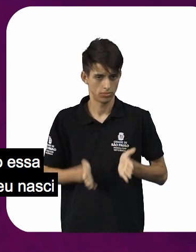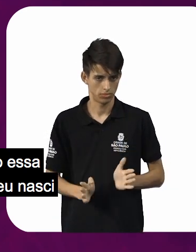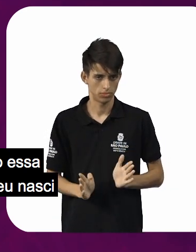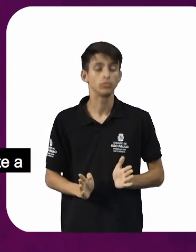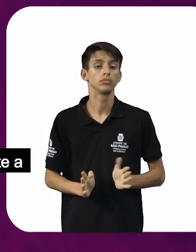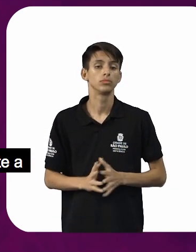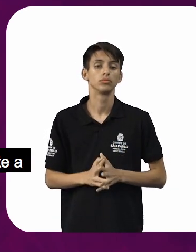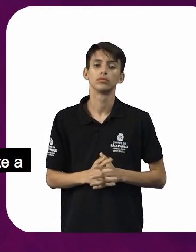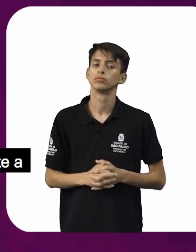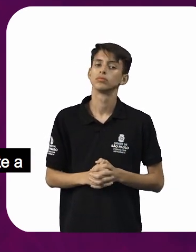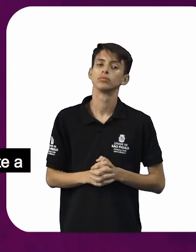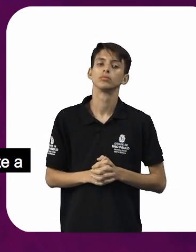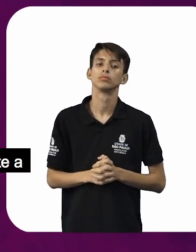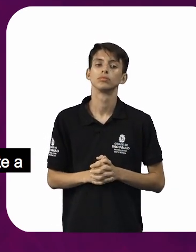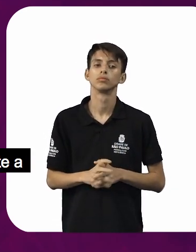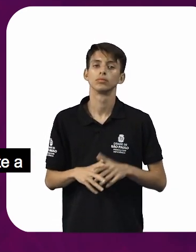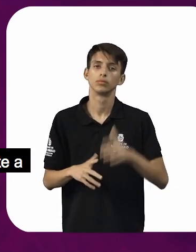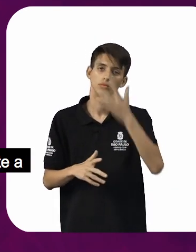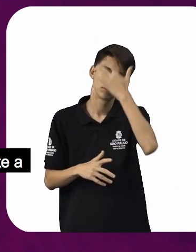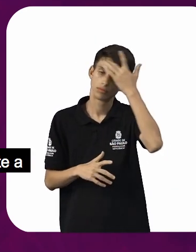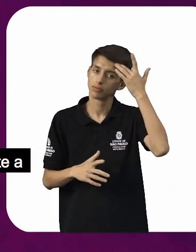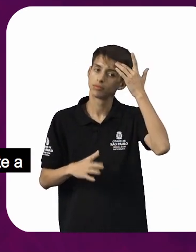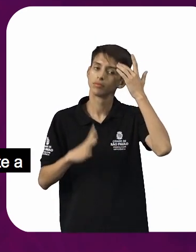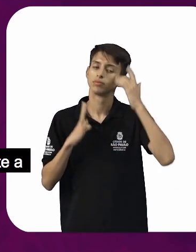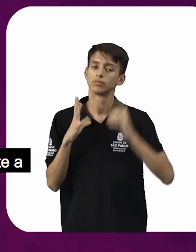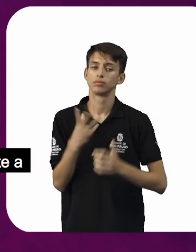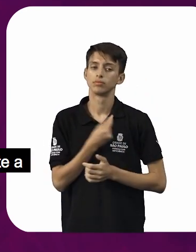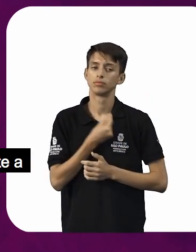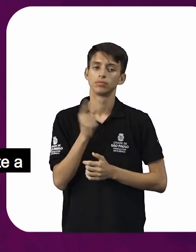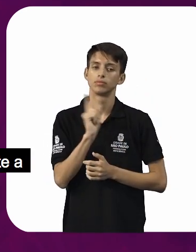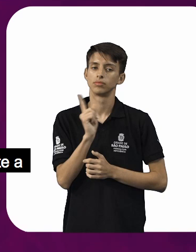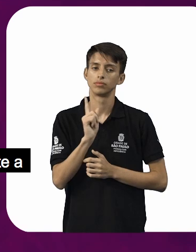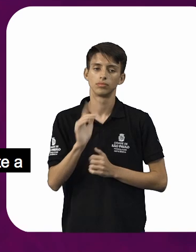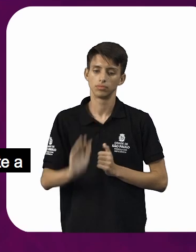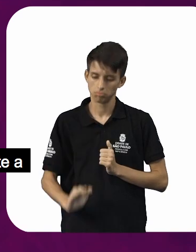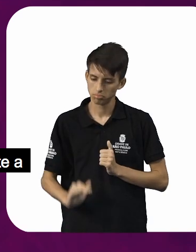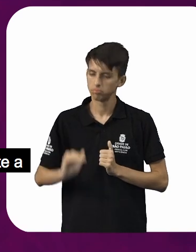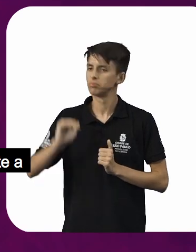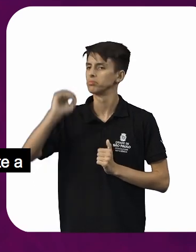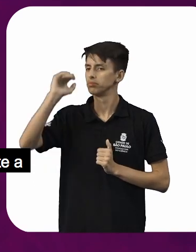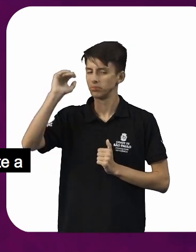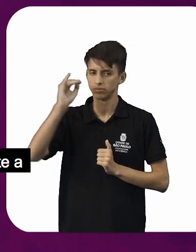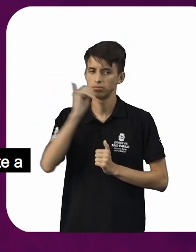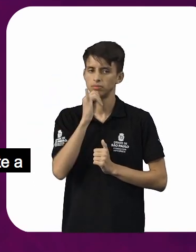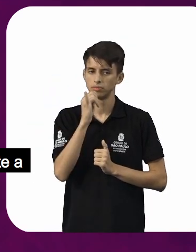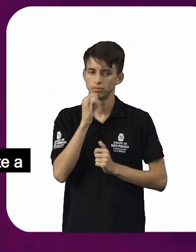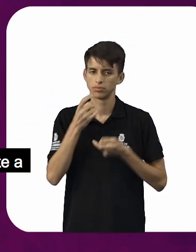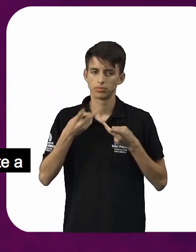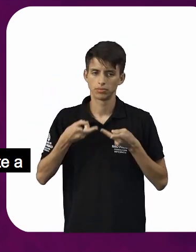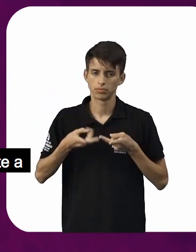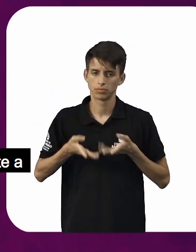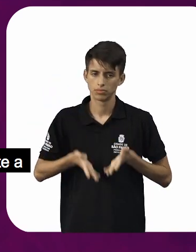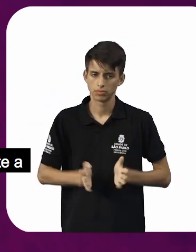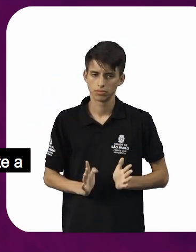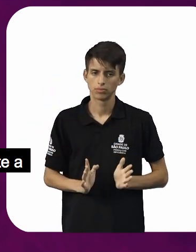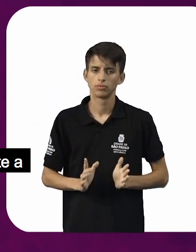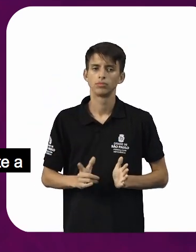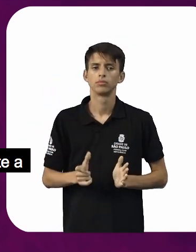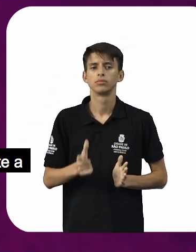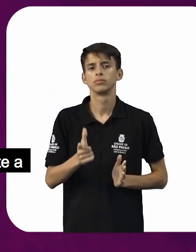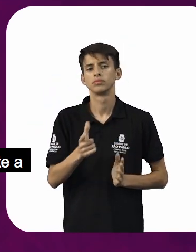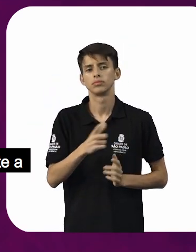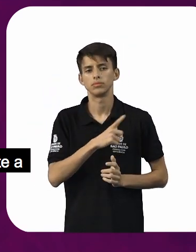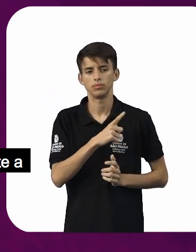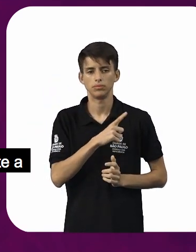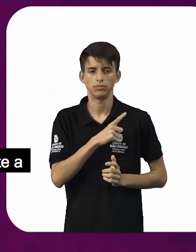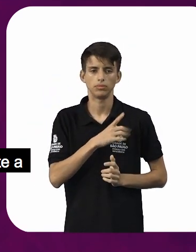atribuídos quando eu nasci. As pessoas transgênero, não. Elas não se identificam. Acontece exatamente a mesma coisa. Nossa, olha só,